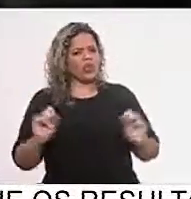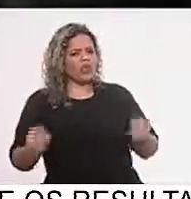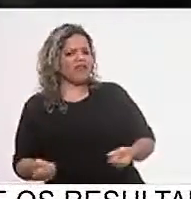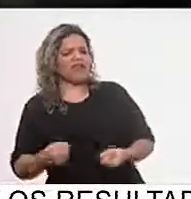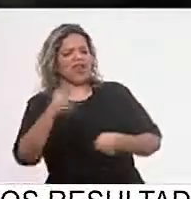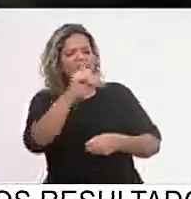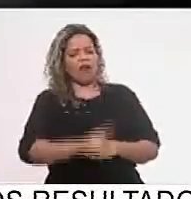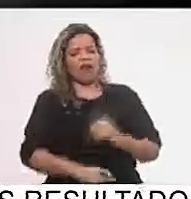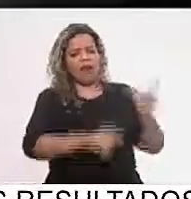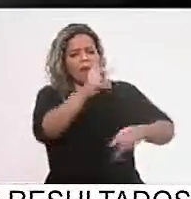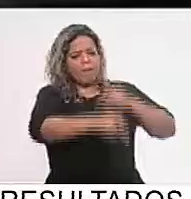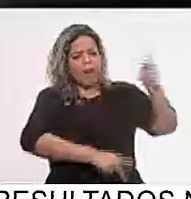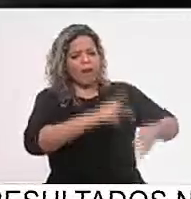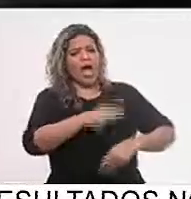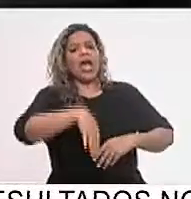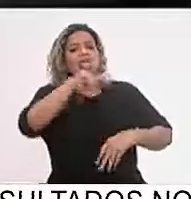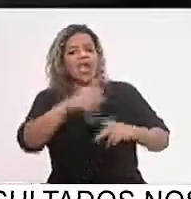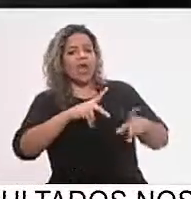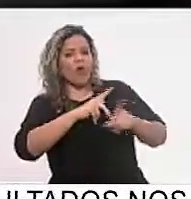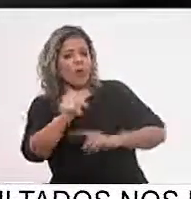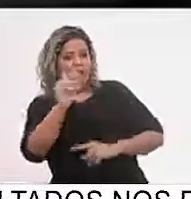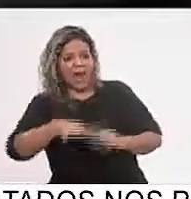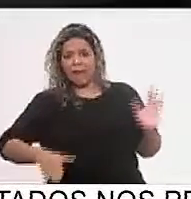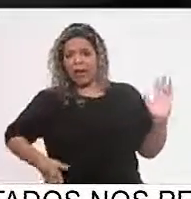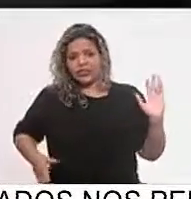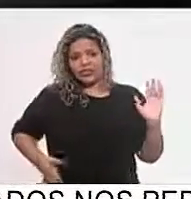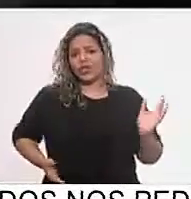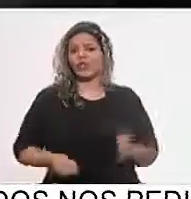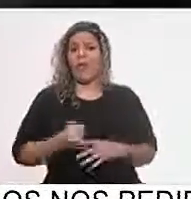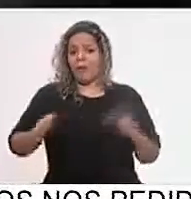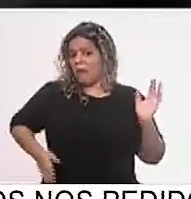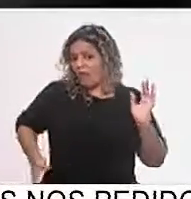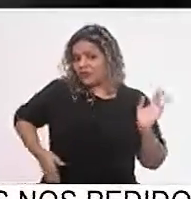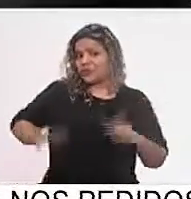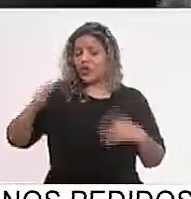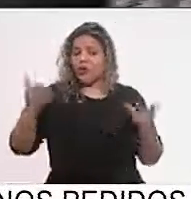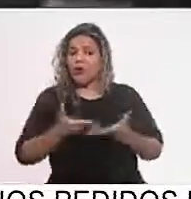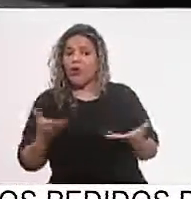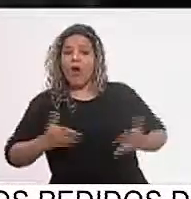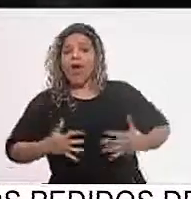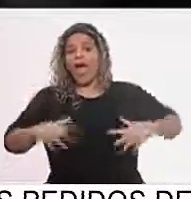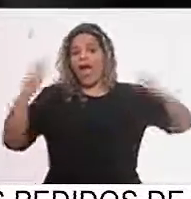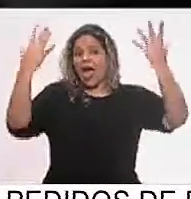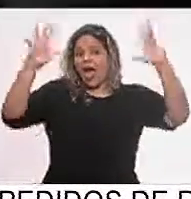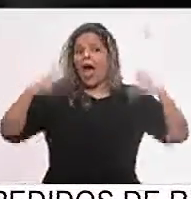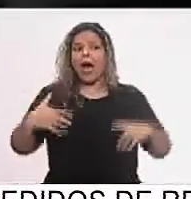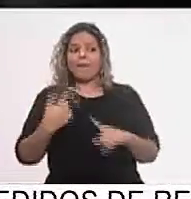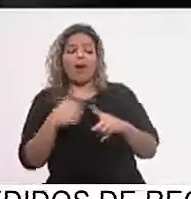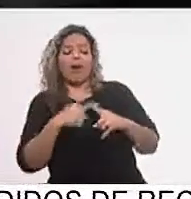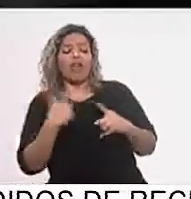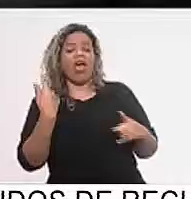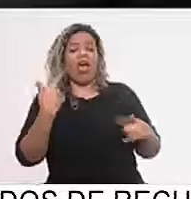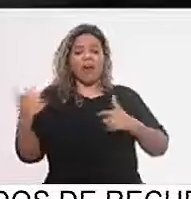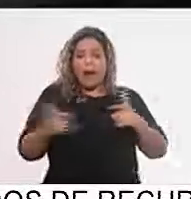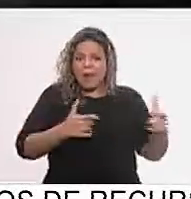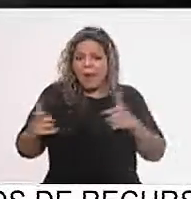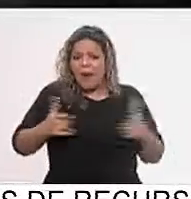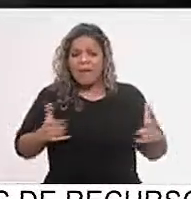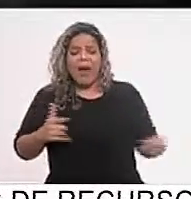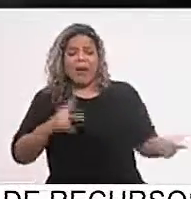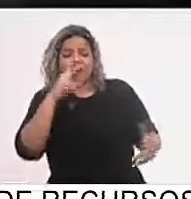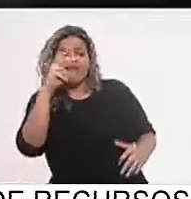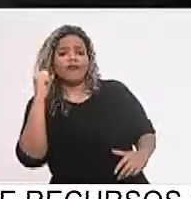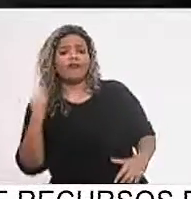defender. Porque quem comemora isso hoje são os vagabundos, pô. Os vagabundos hoje estão fortemente armados, armas de grosso